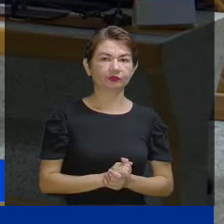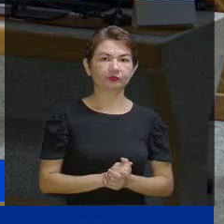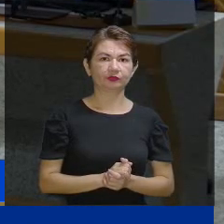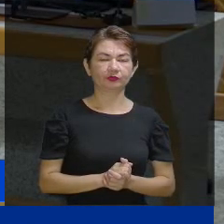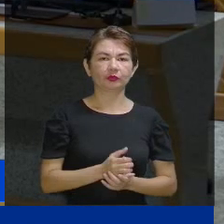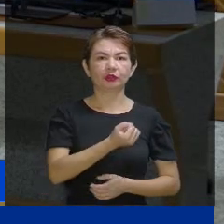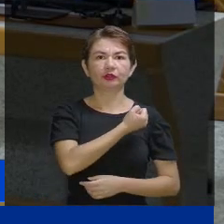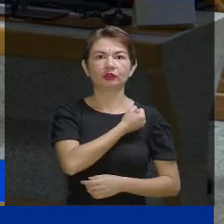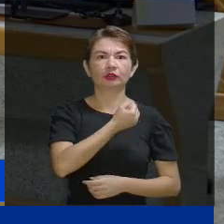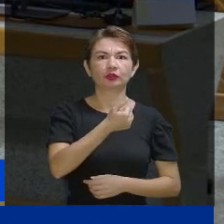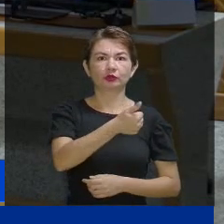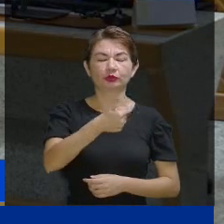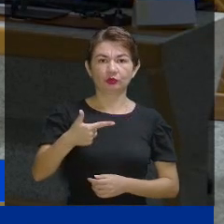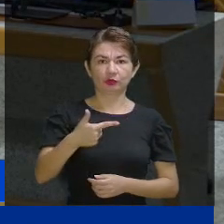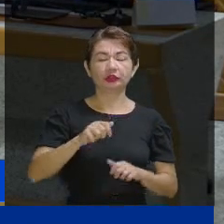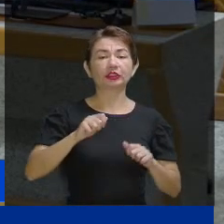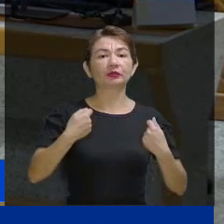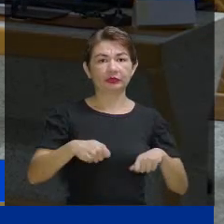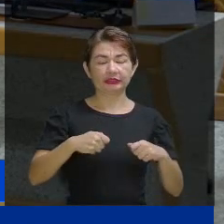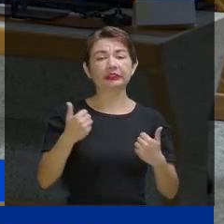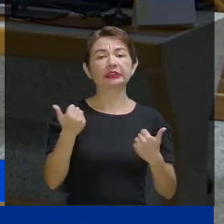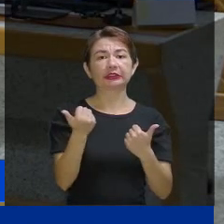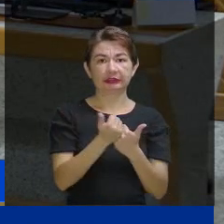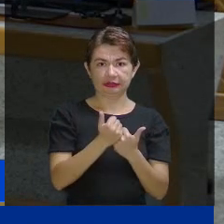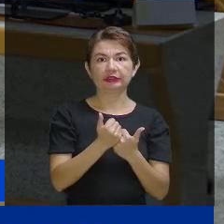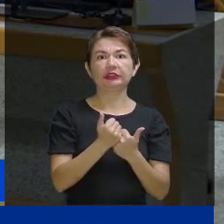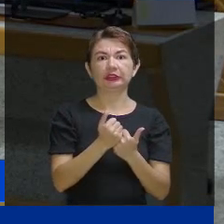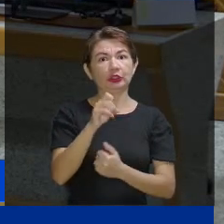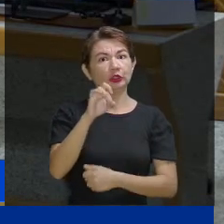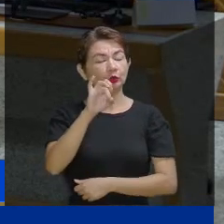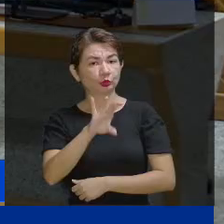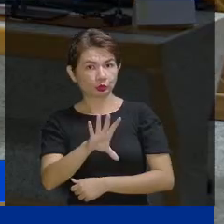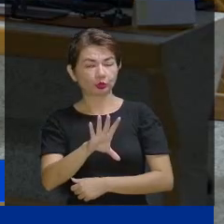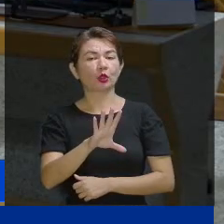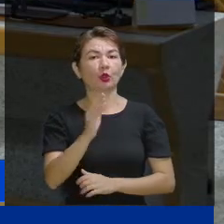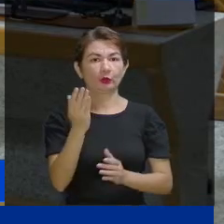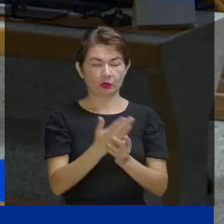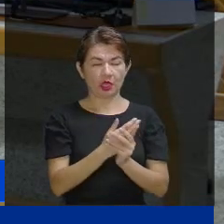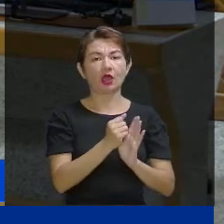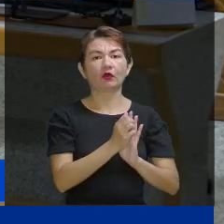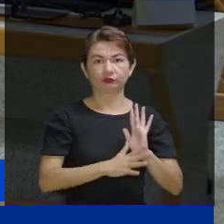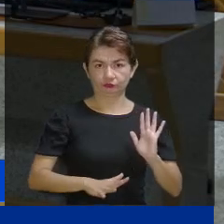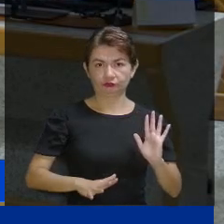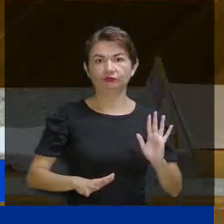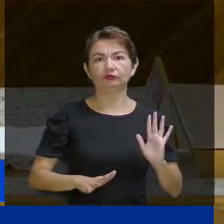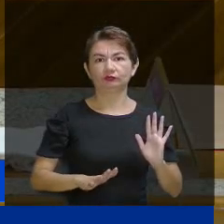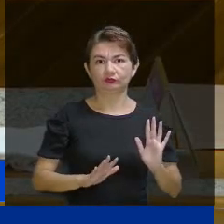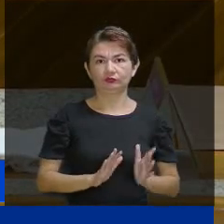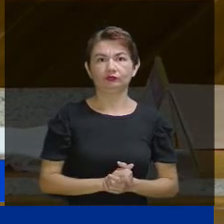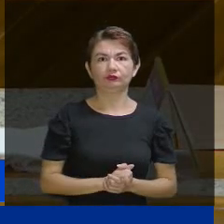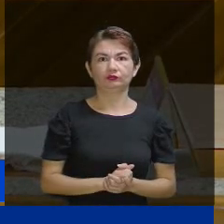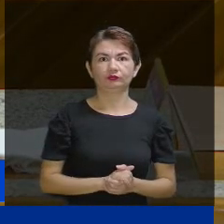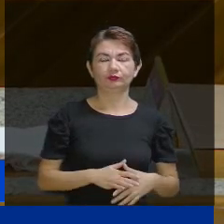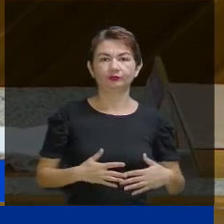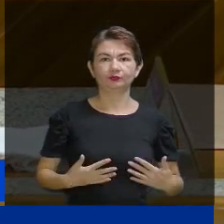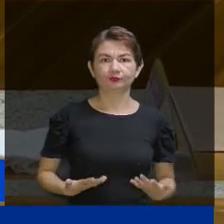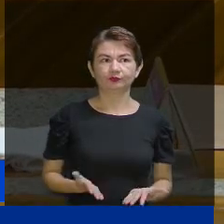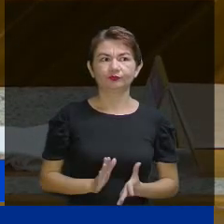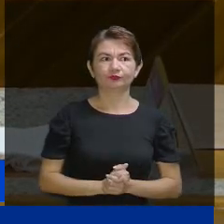Jurista 2, então nós teremos que redistribuir para apenas os embargos. Ok?